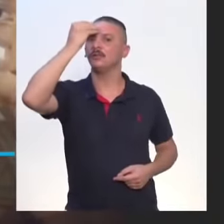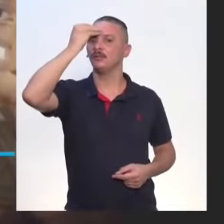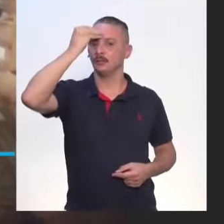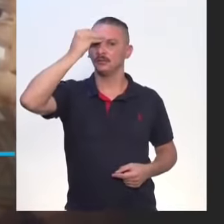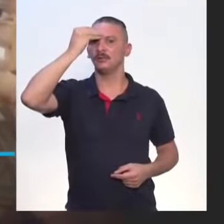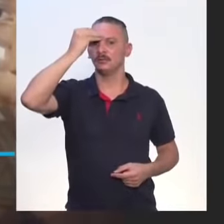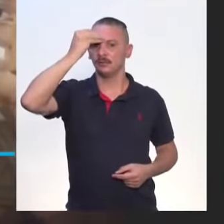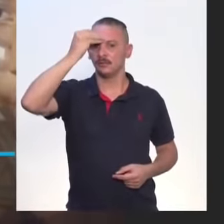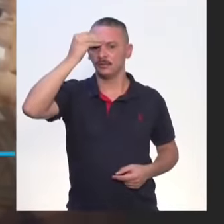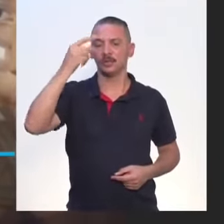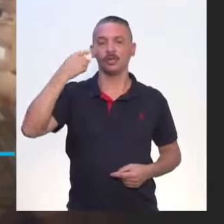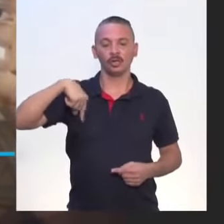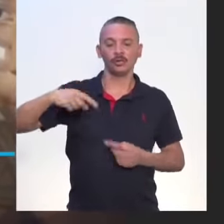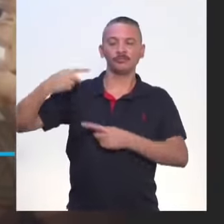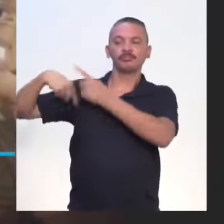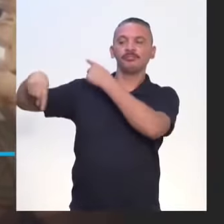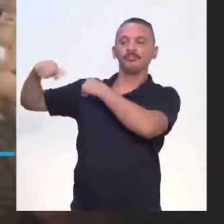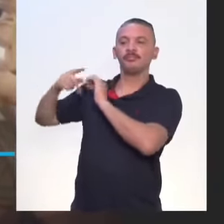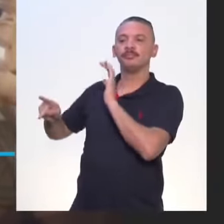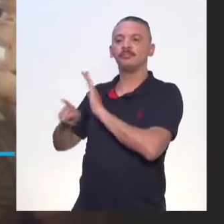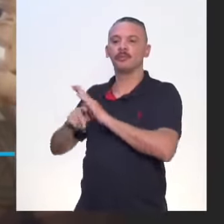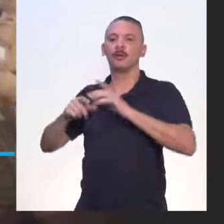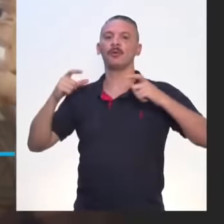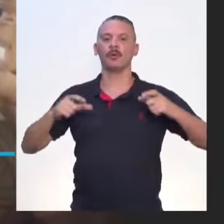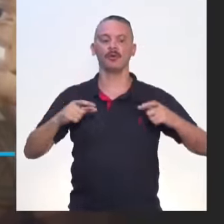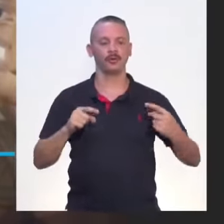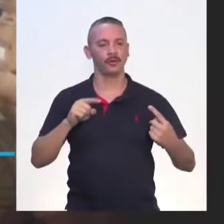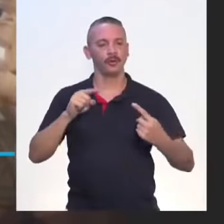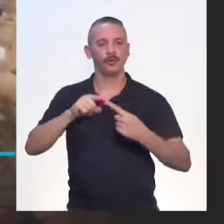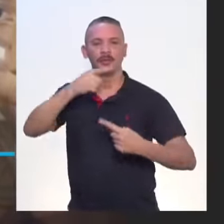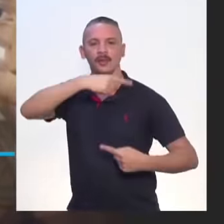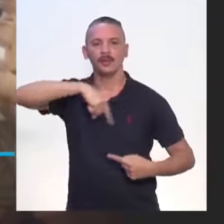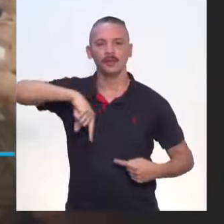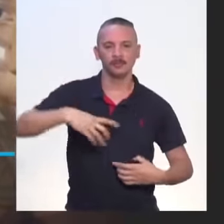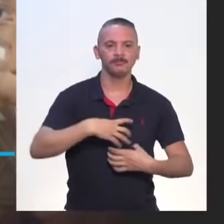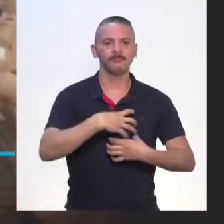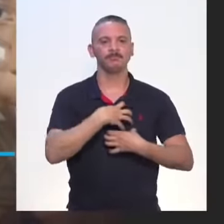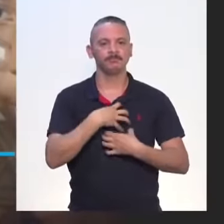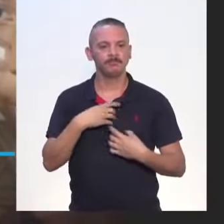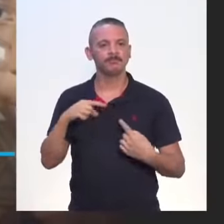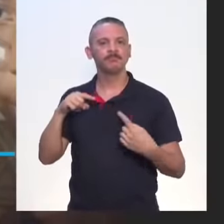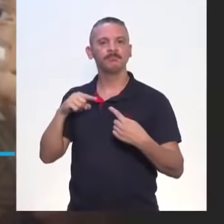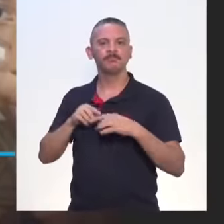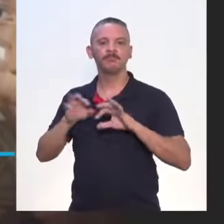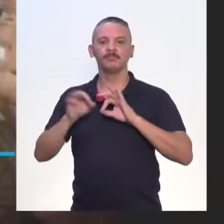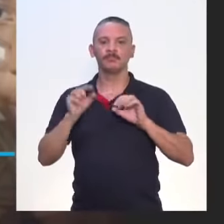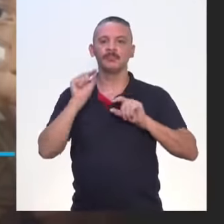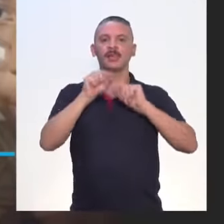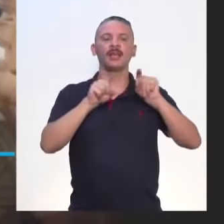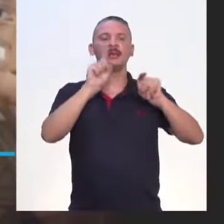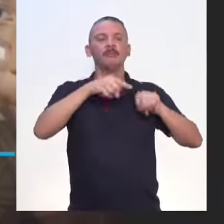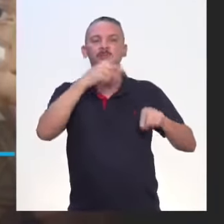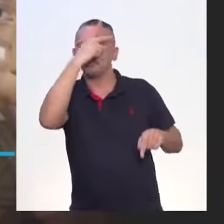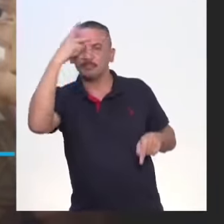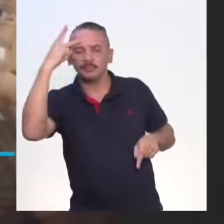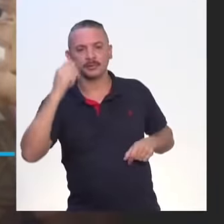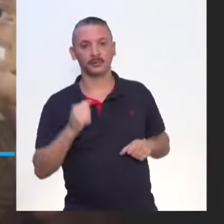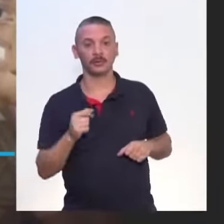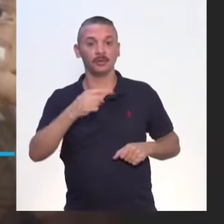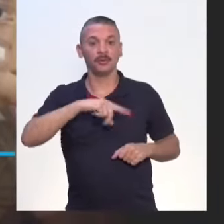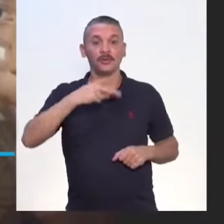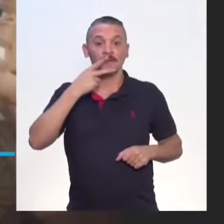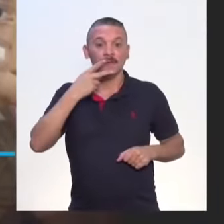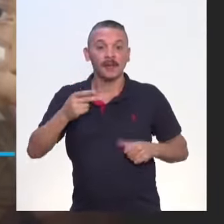de onde é a nossa origem. E aí isso faz com que a gente sinta orgulho de ser quem a gente é. Por isso a gente